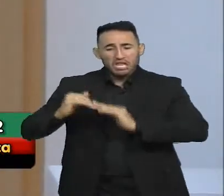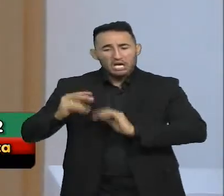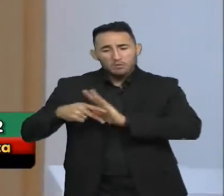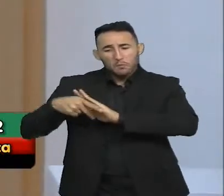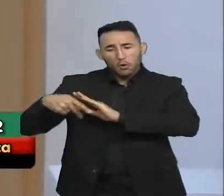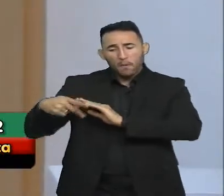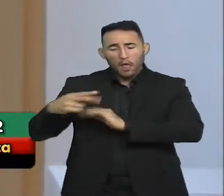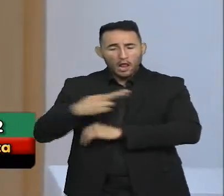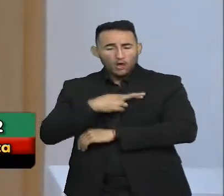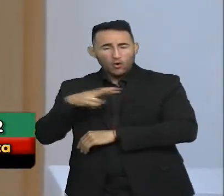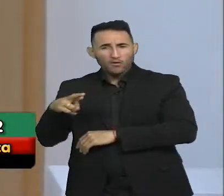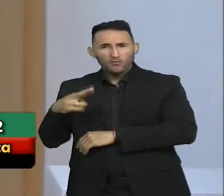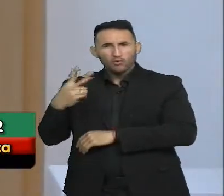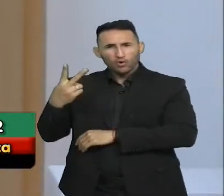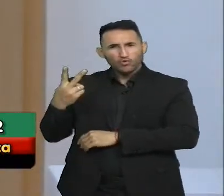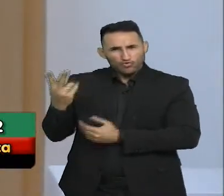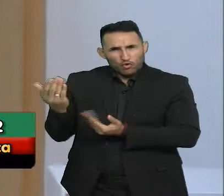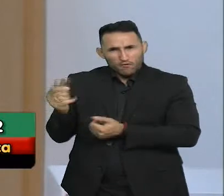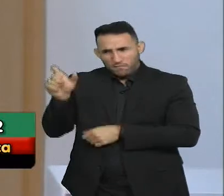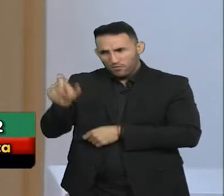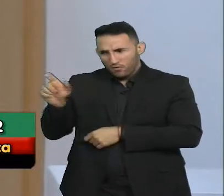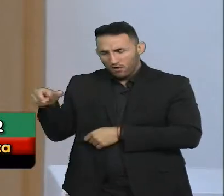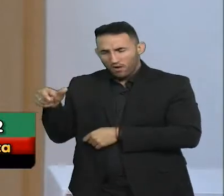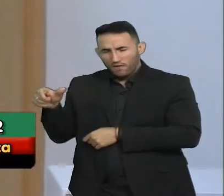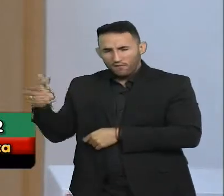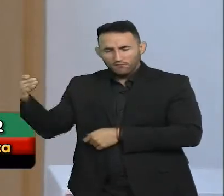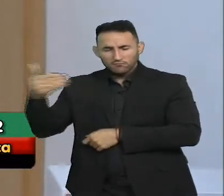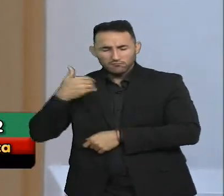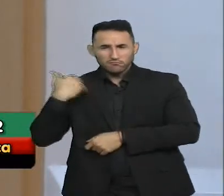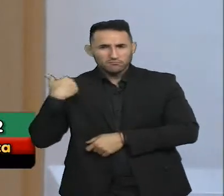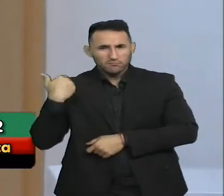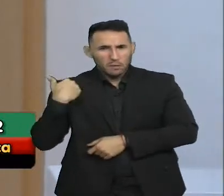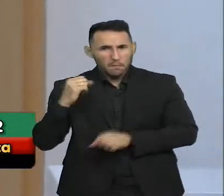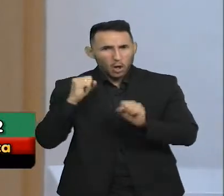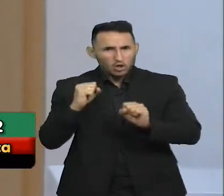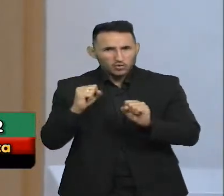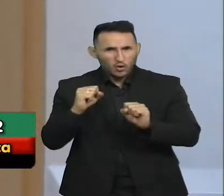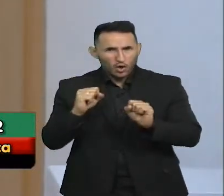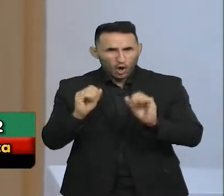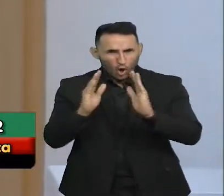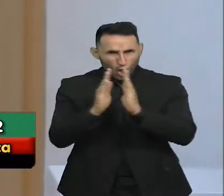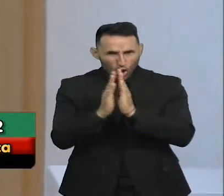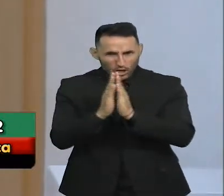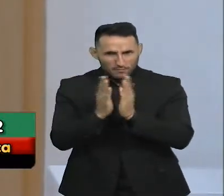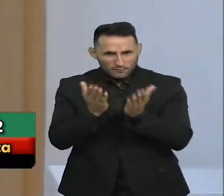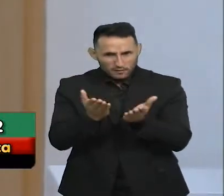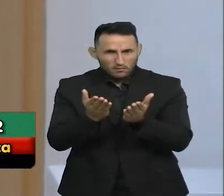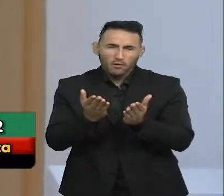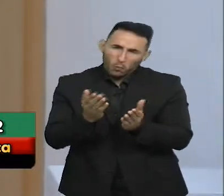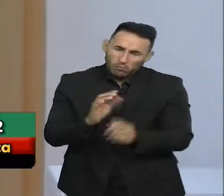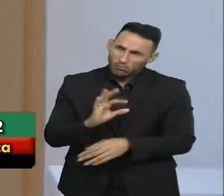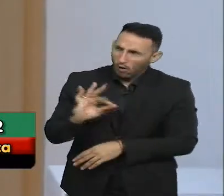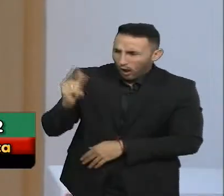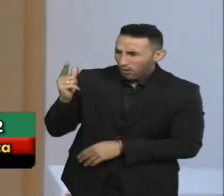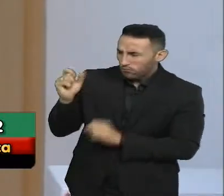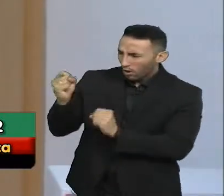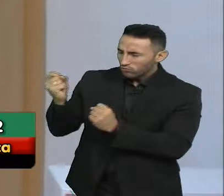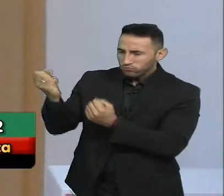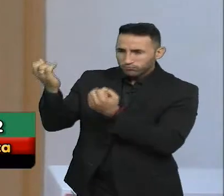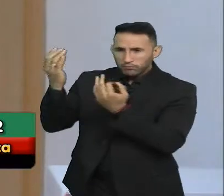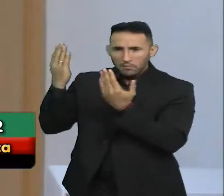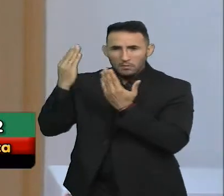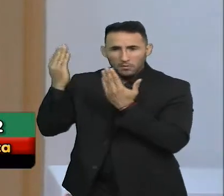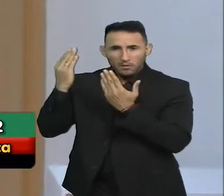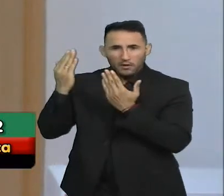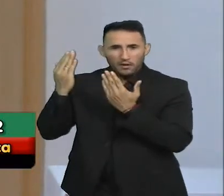E dois jovens me abordaram, falaram assim, posso fazer uma oração para você? Falei, pode, claro, né? E ela estava fazendo oração,